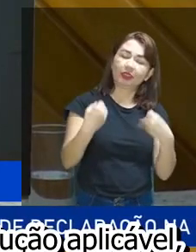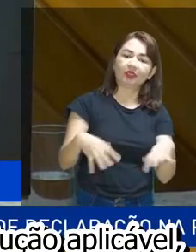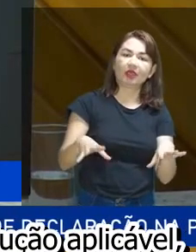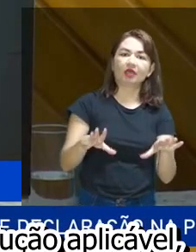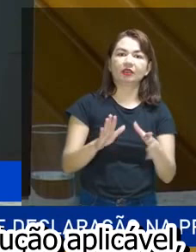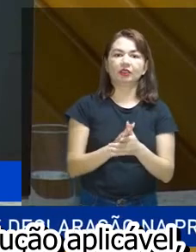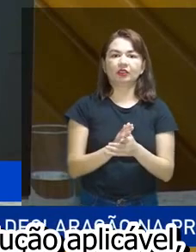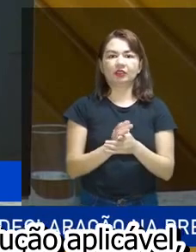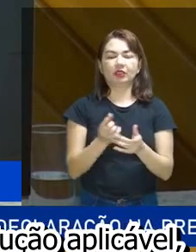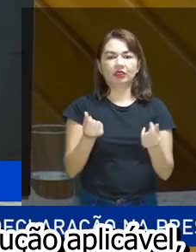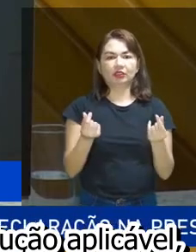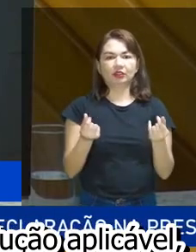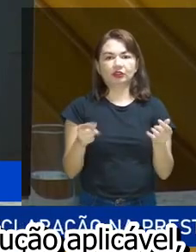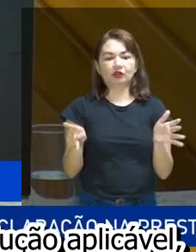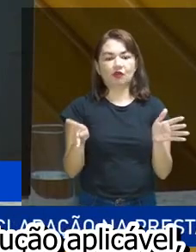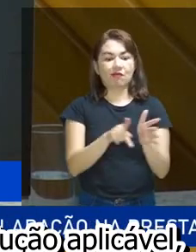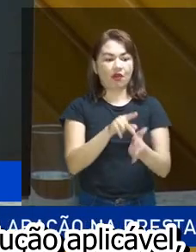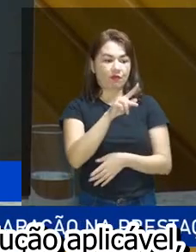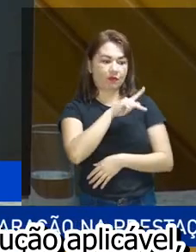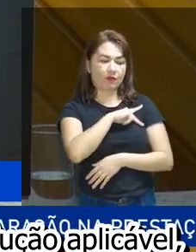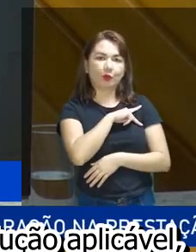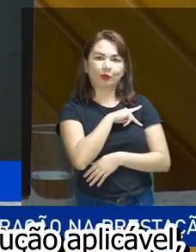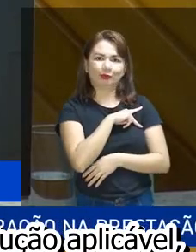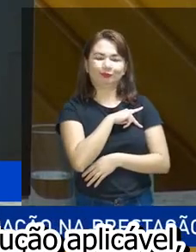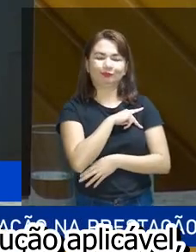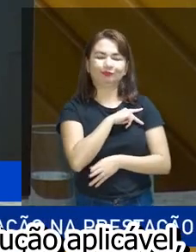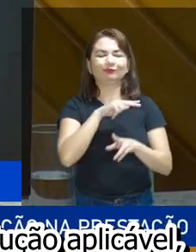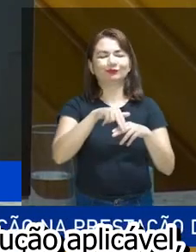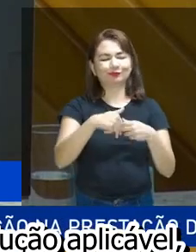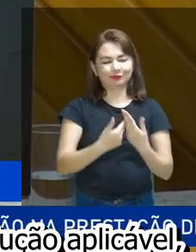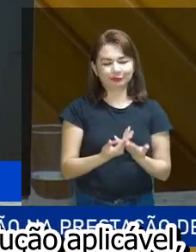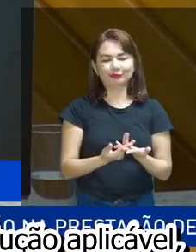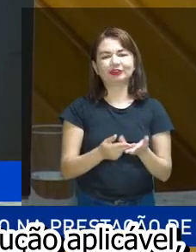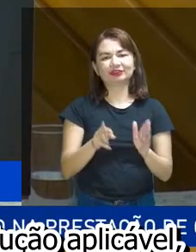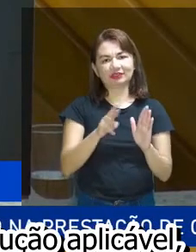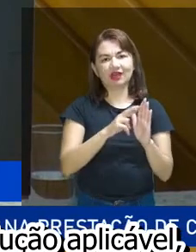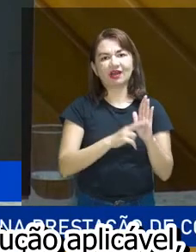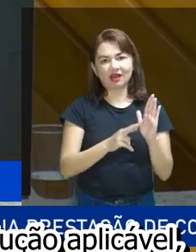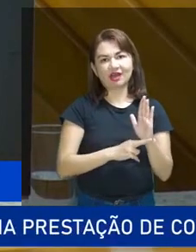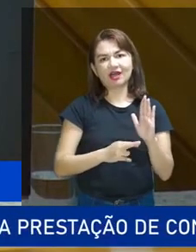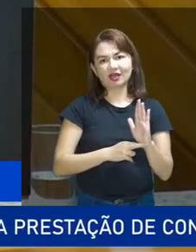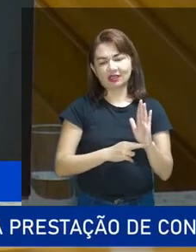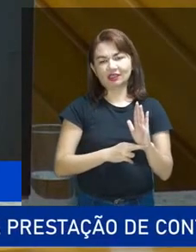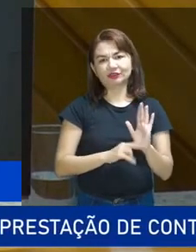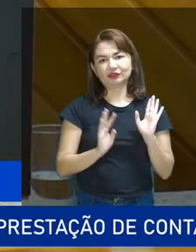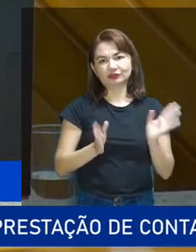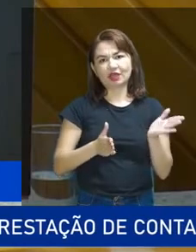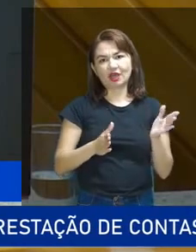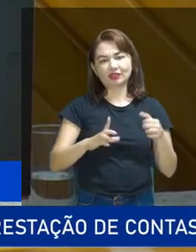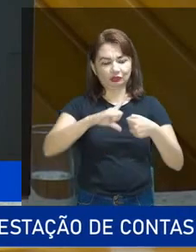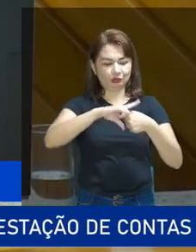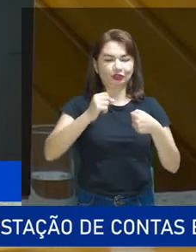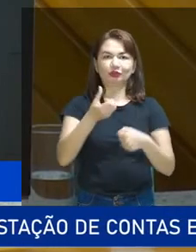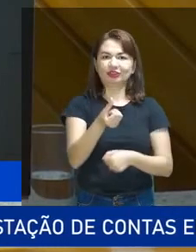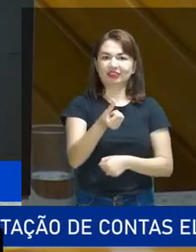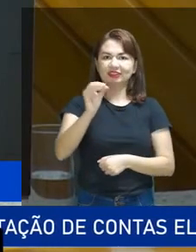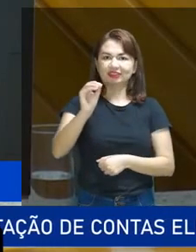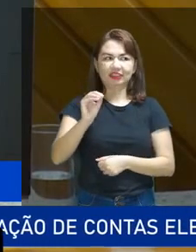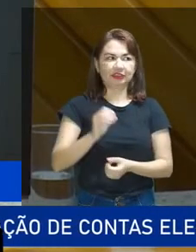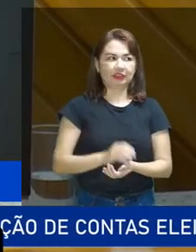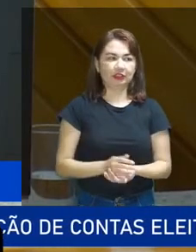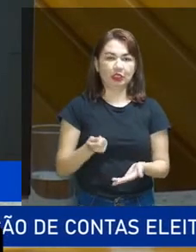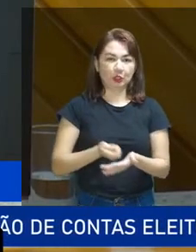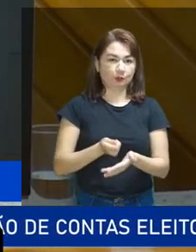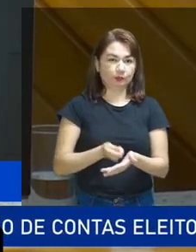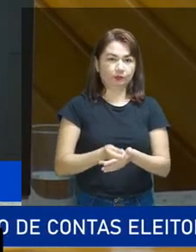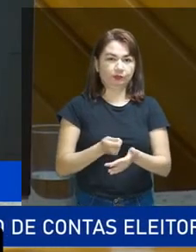foi financiado com recursos públicos, razão pela qual a resolução aplicável em seu artigo 60